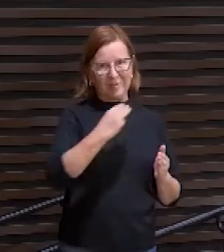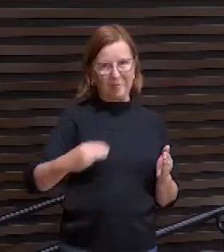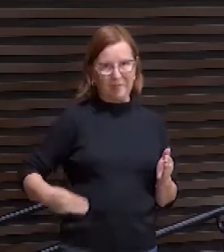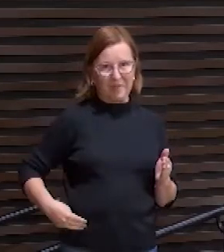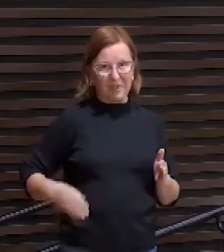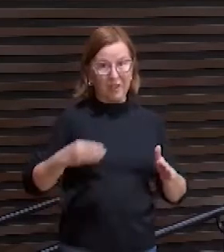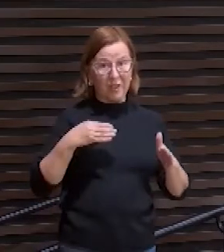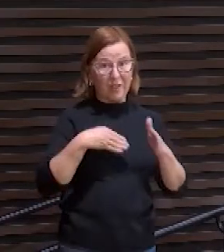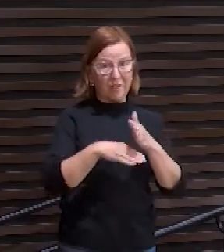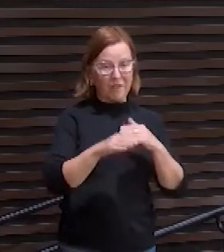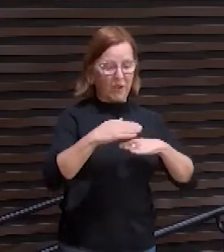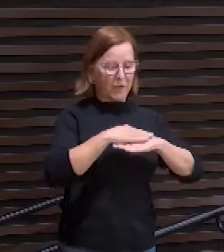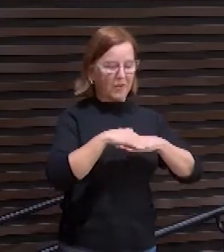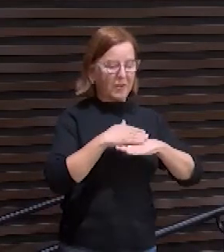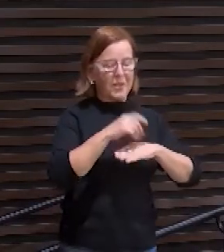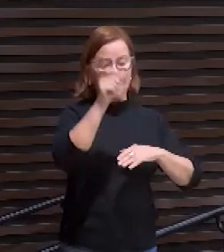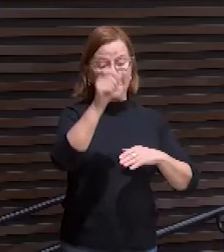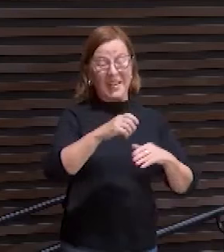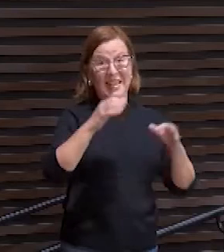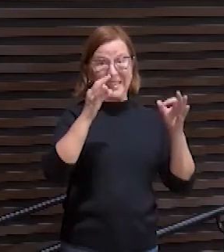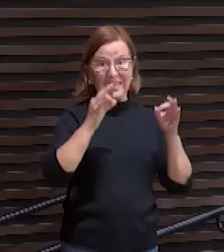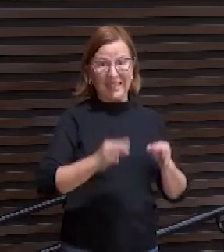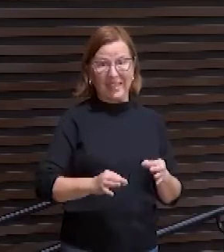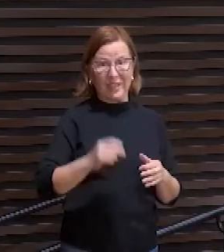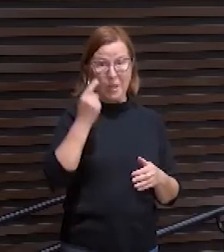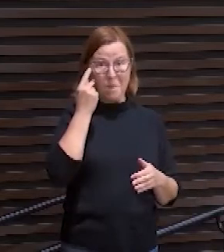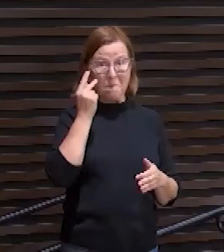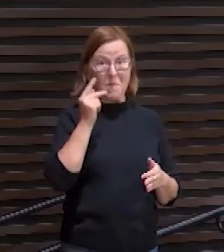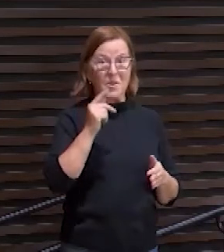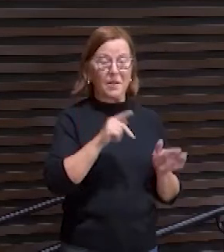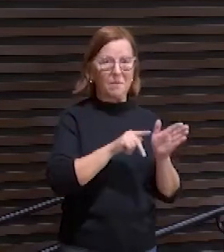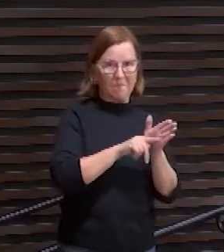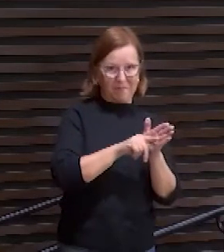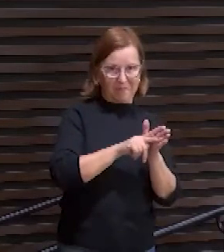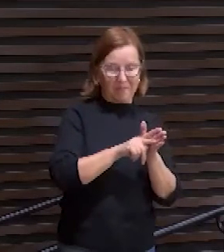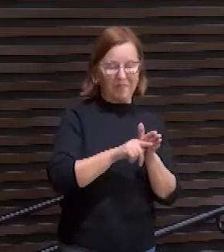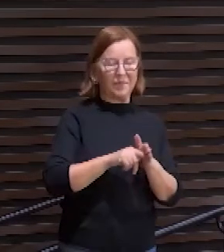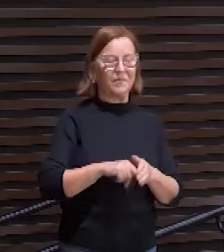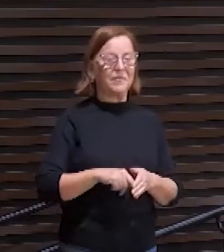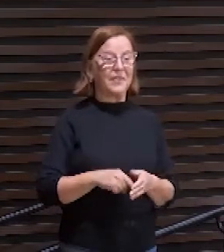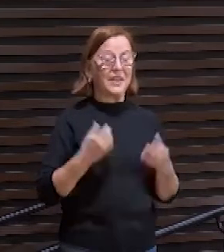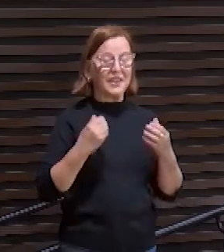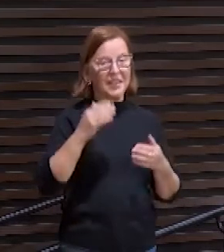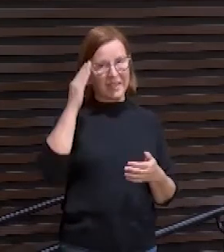pessoa certa para a pergunta que ele tinha. Ele queria